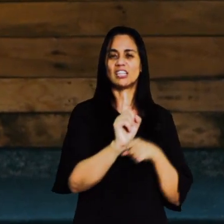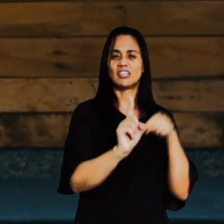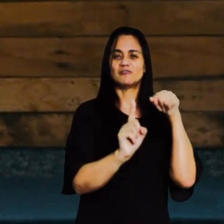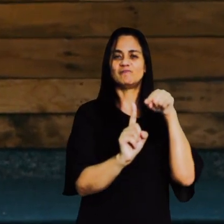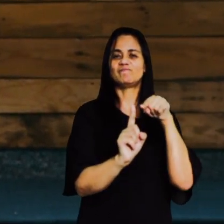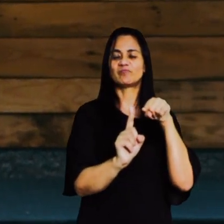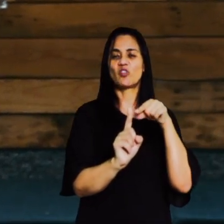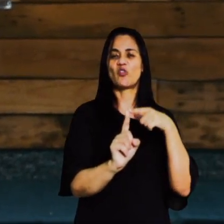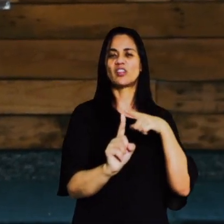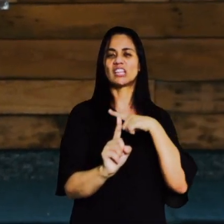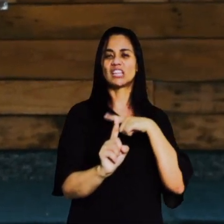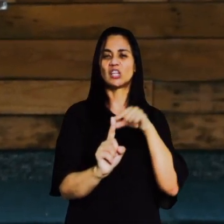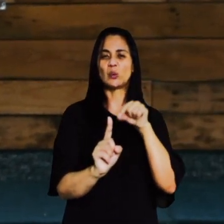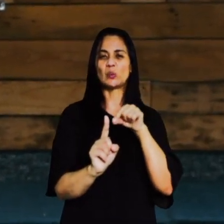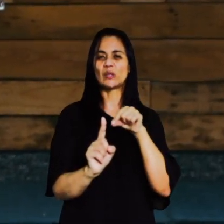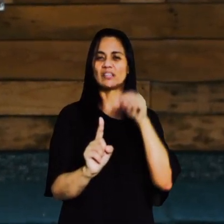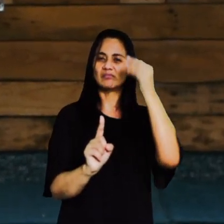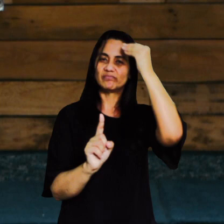igreja